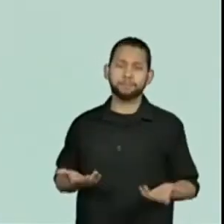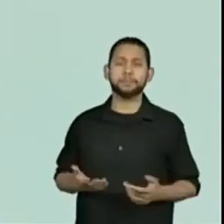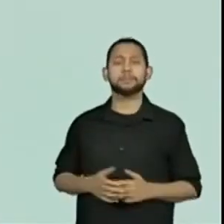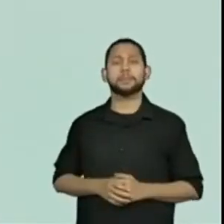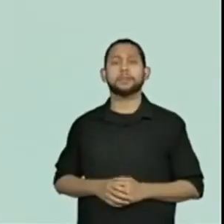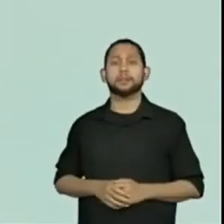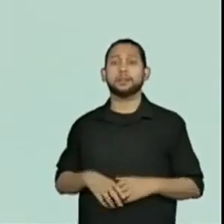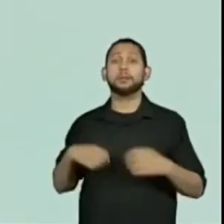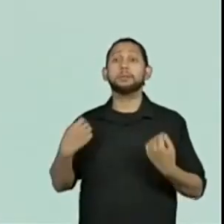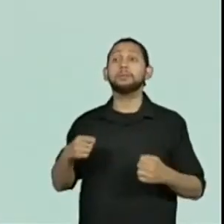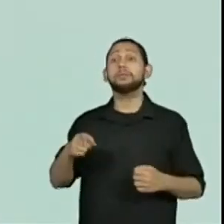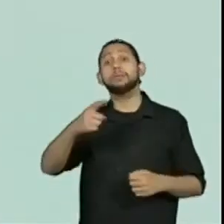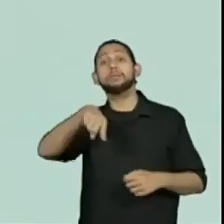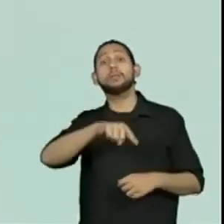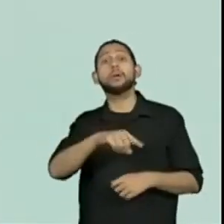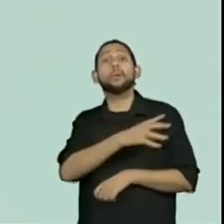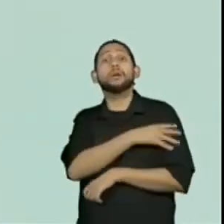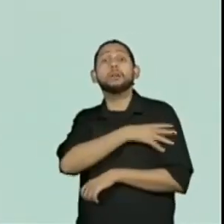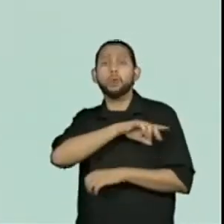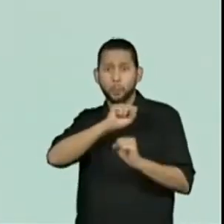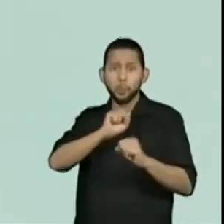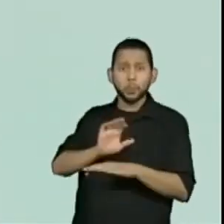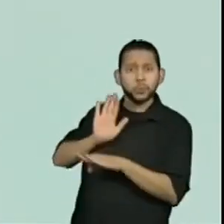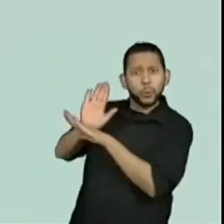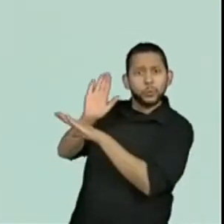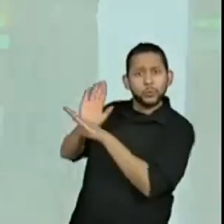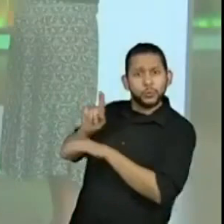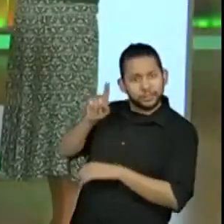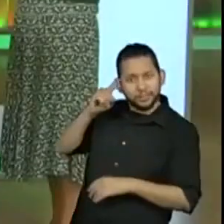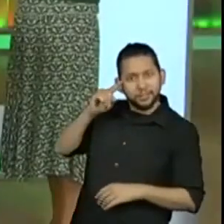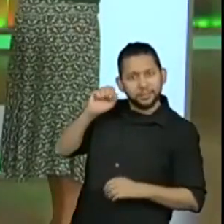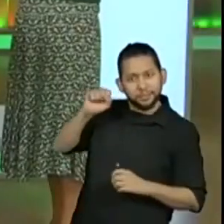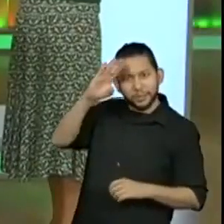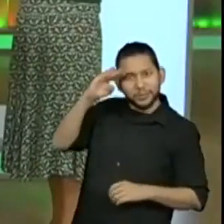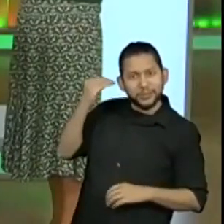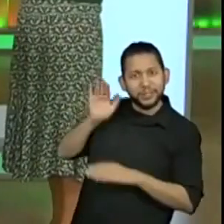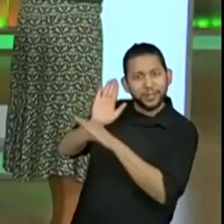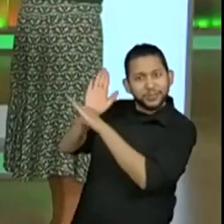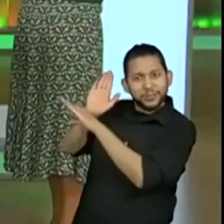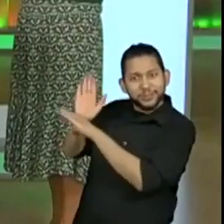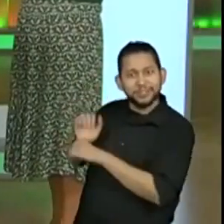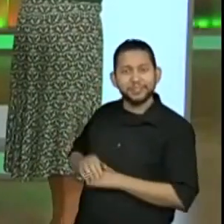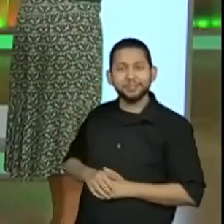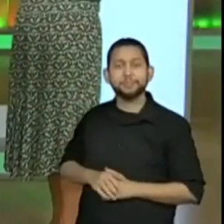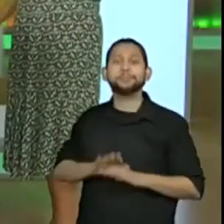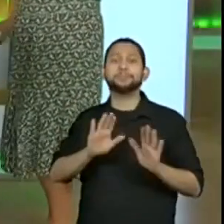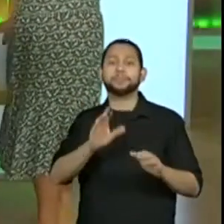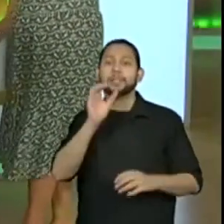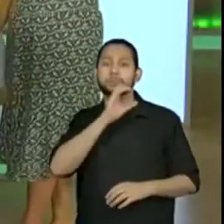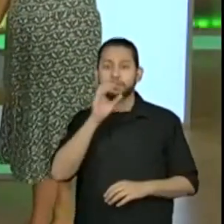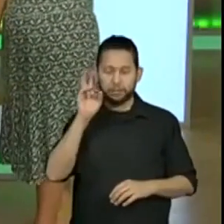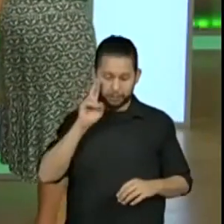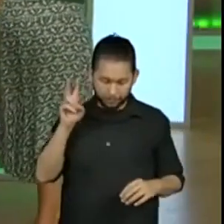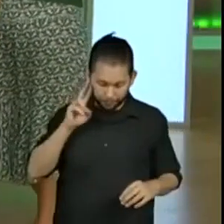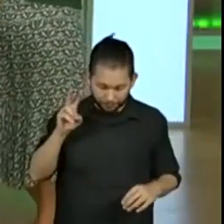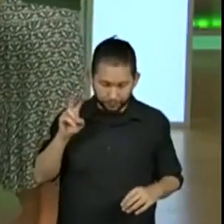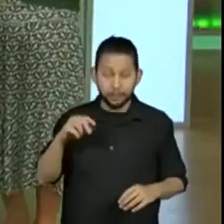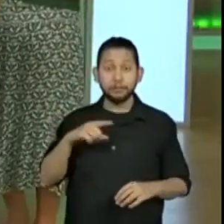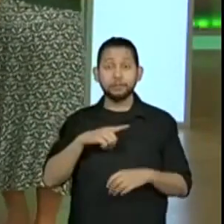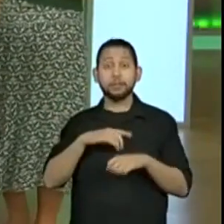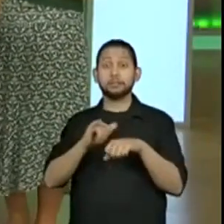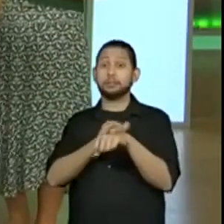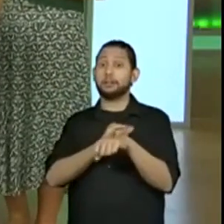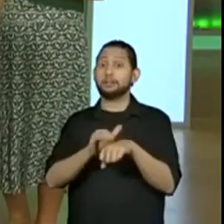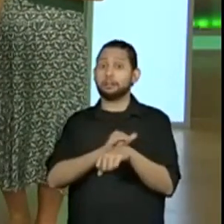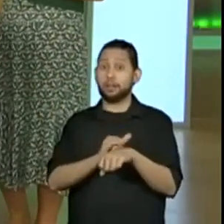precisa da ajuda do quarto ano ou você já sabe a resposta? Lembrando que antes de você dar a resposta, a gente pode utilizar a estratégia